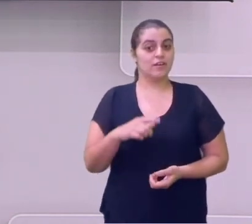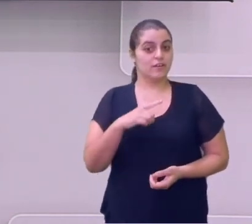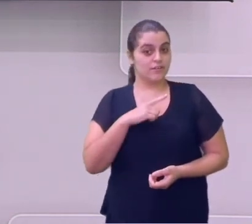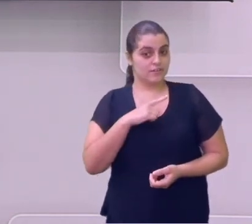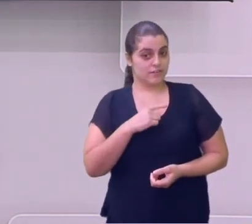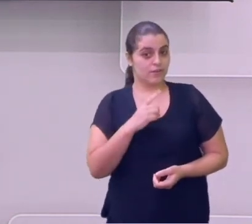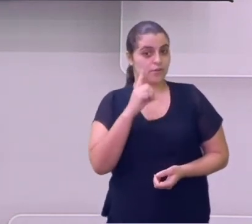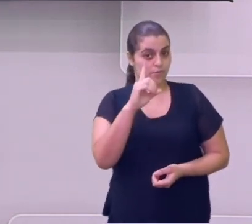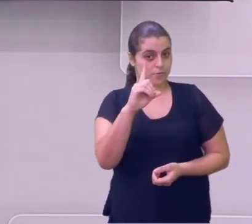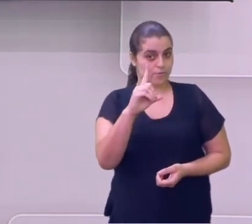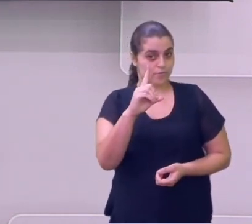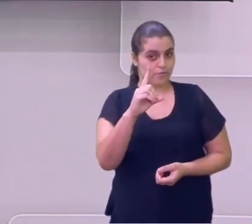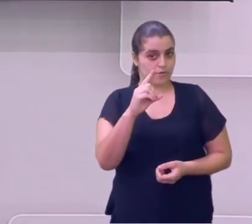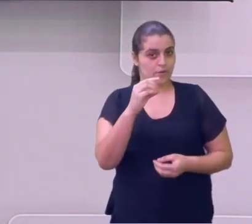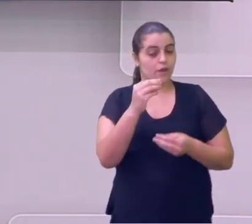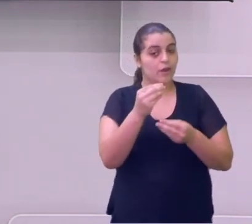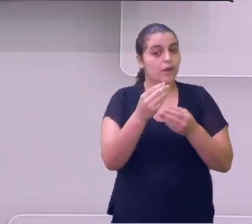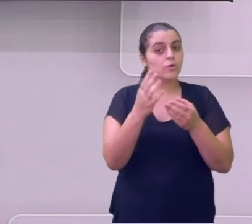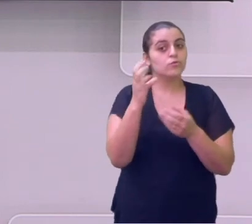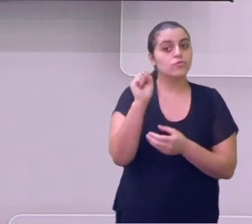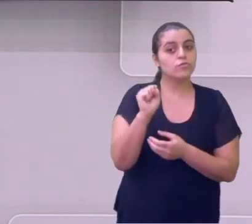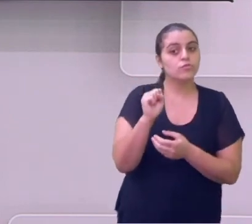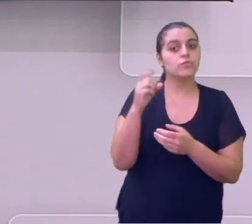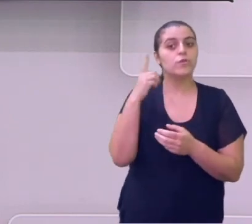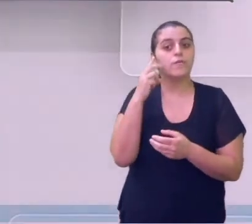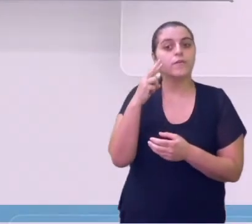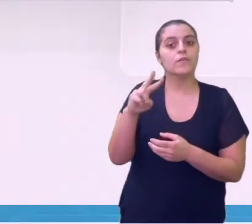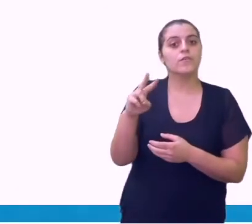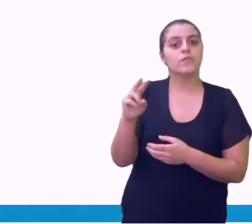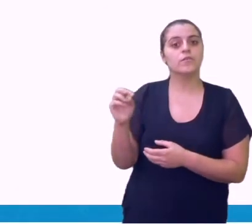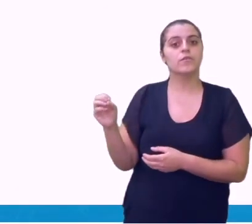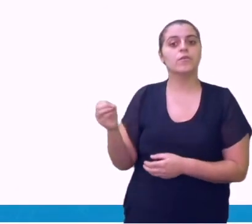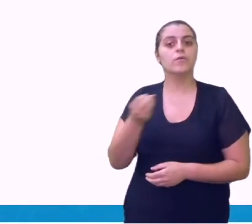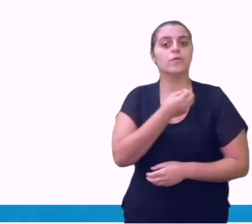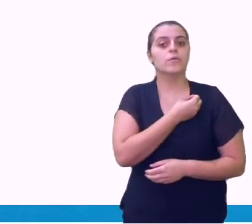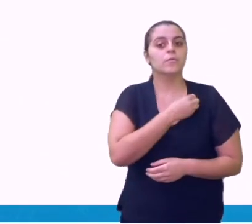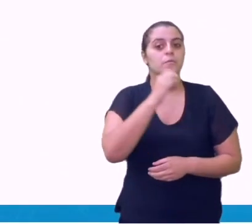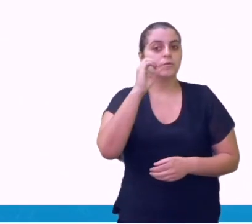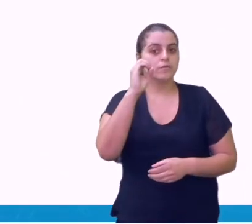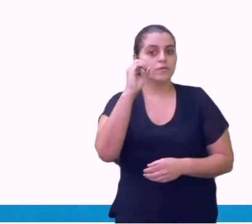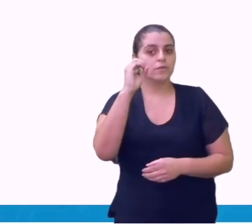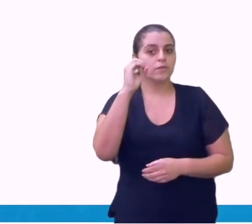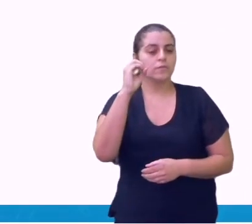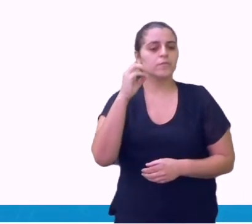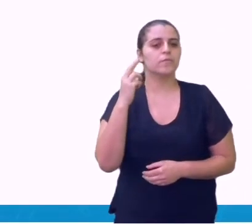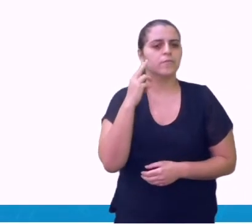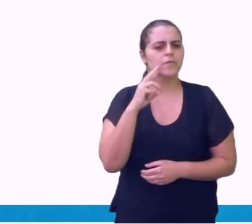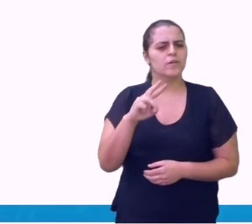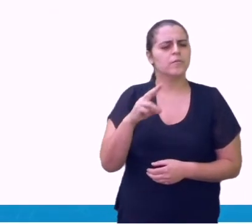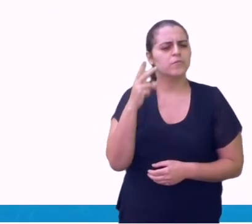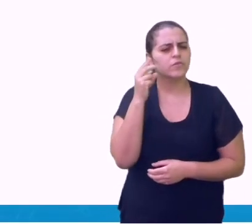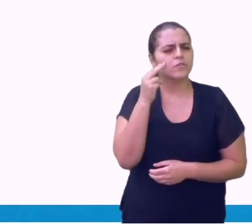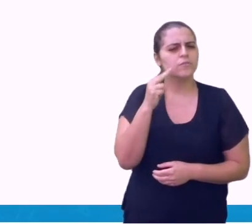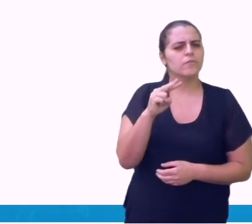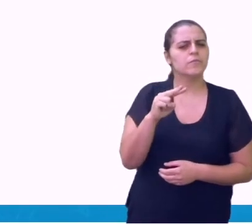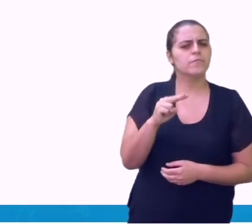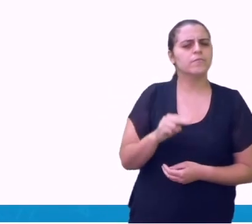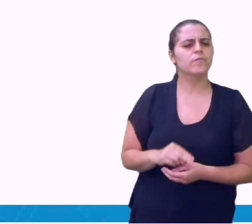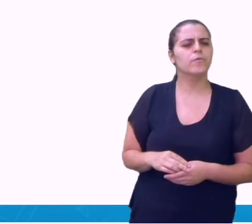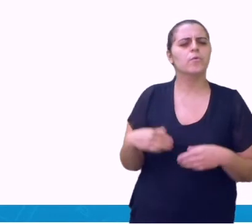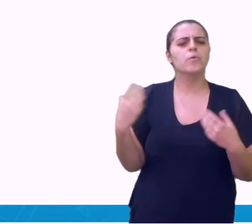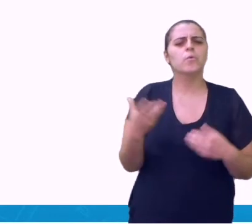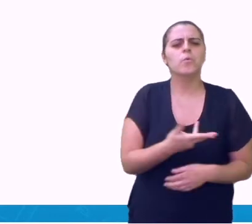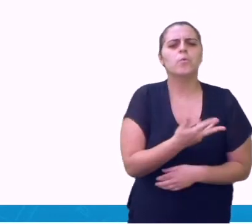Eu tenho 1. Eu tiro 1, fico com 0. Então, vamos analisar.